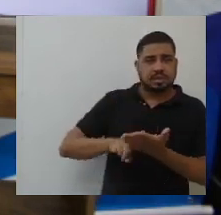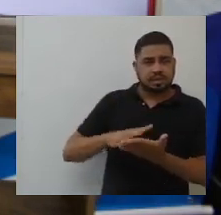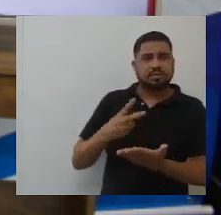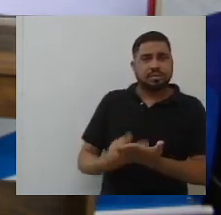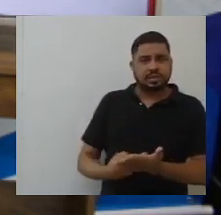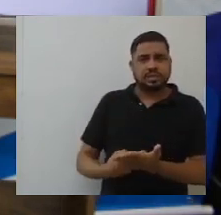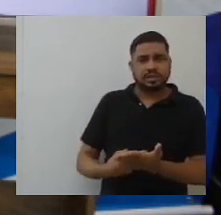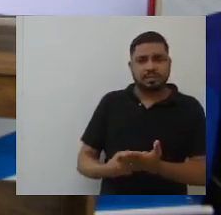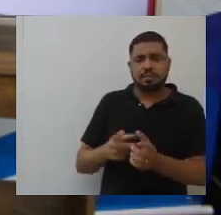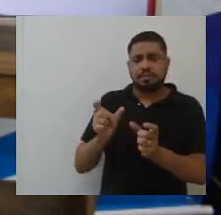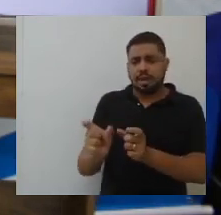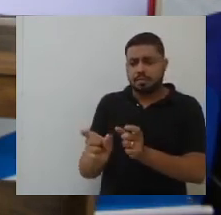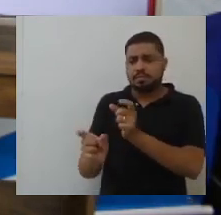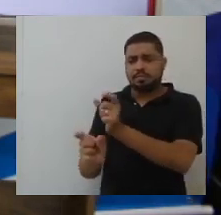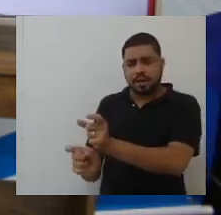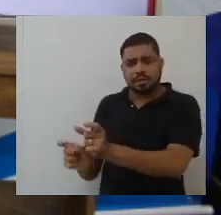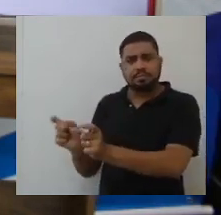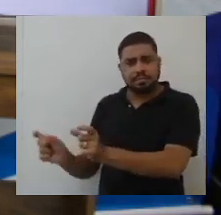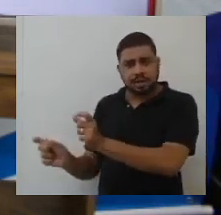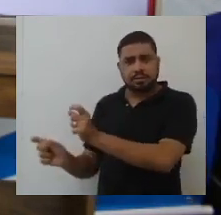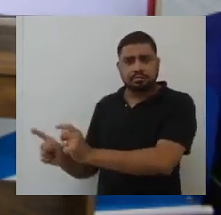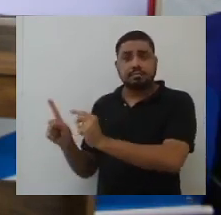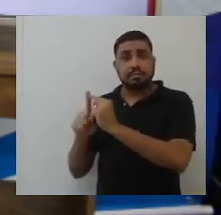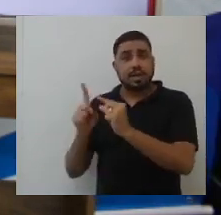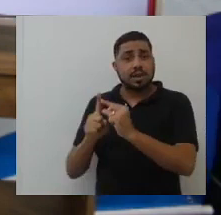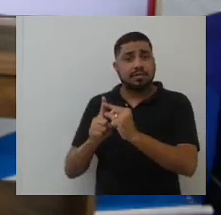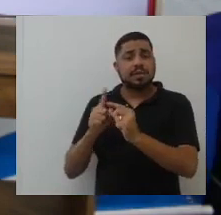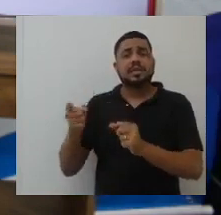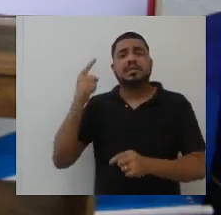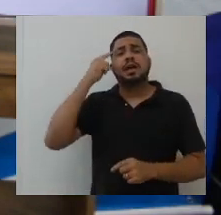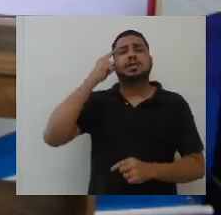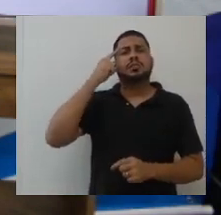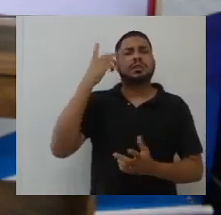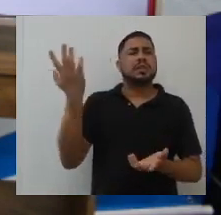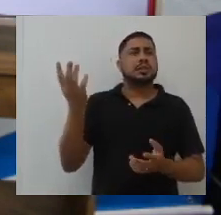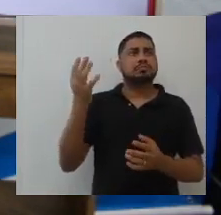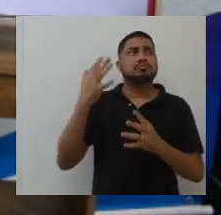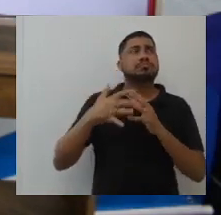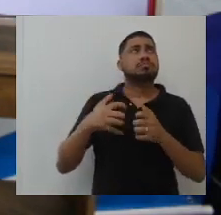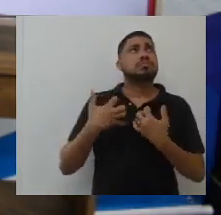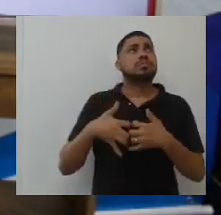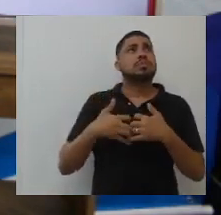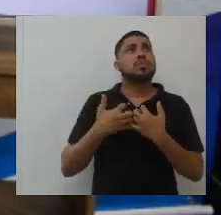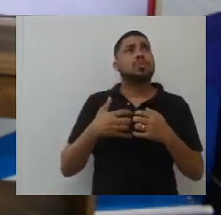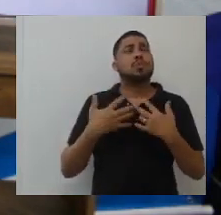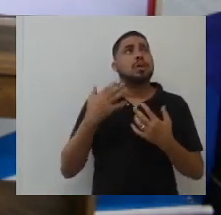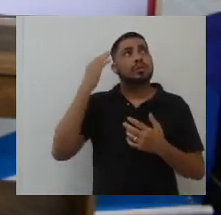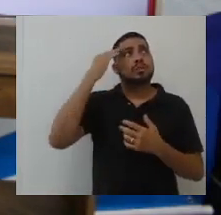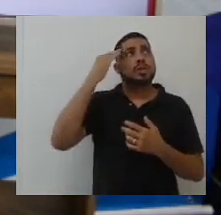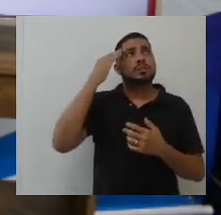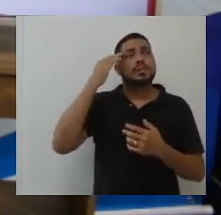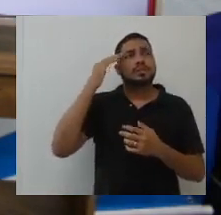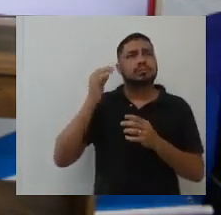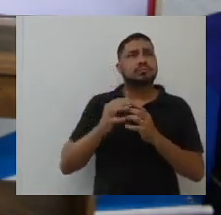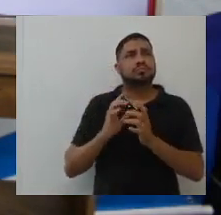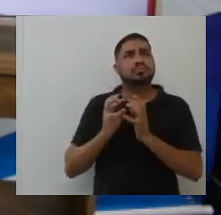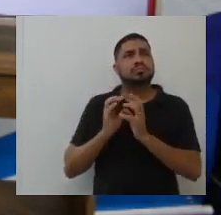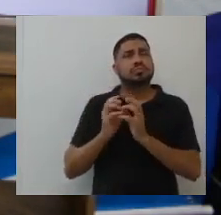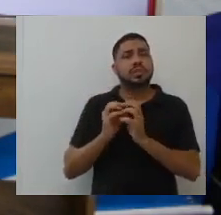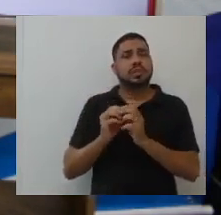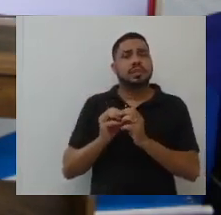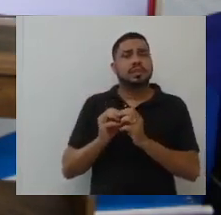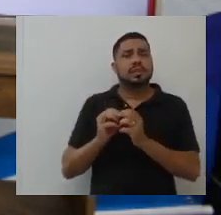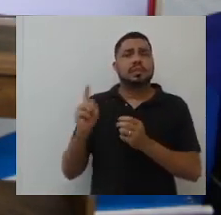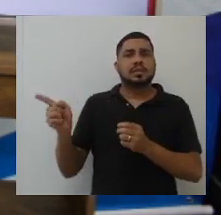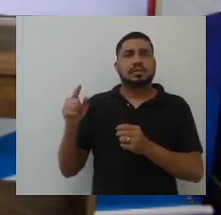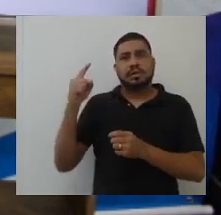literalmente, palavra por palavra. Né? E ele vai achar o quê? Na cabeça dele, ele vai imaginar a cena, já até, né, prevejo. Ele